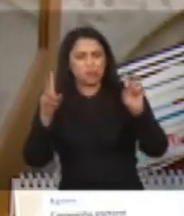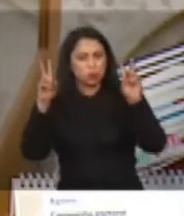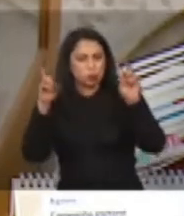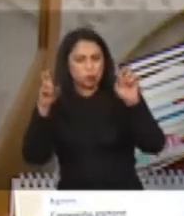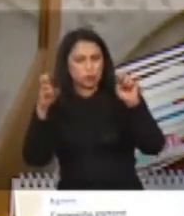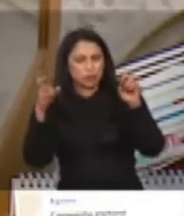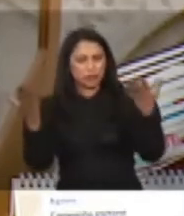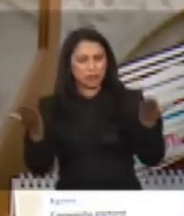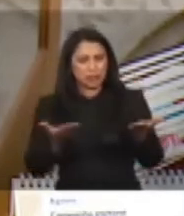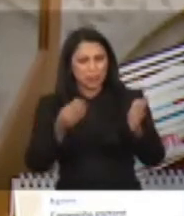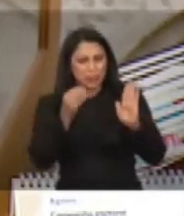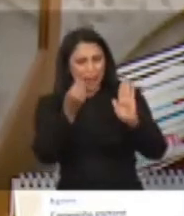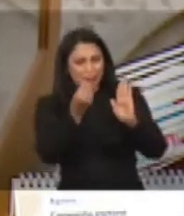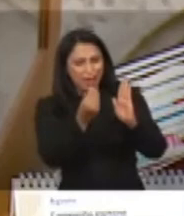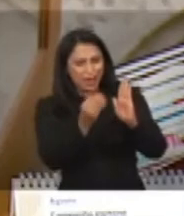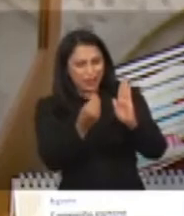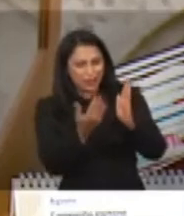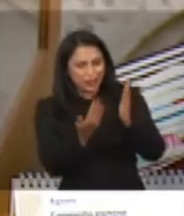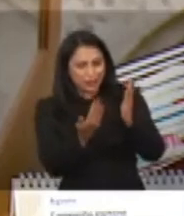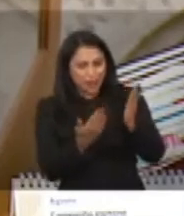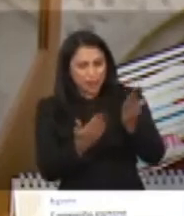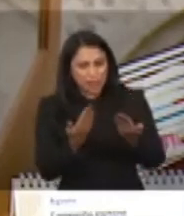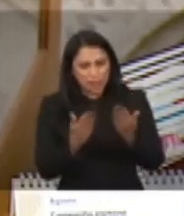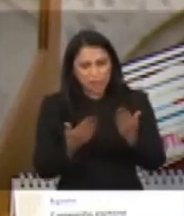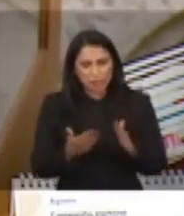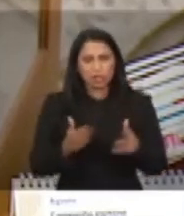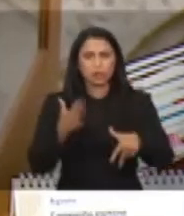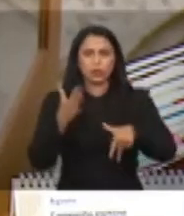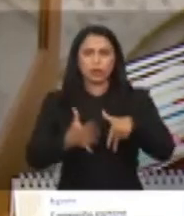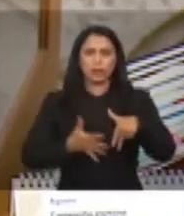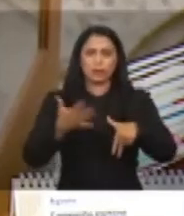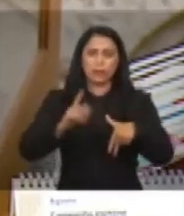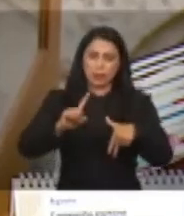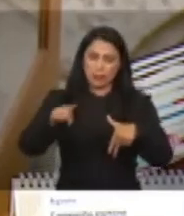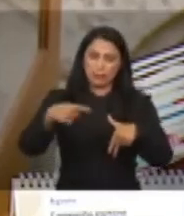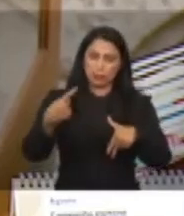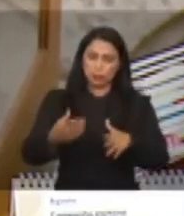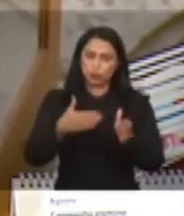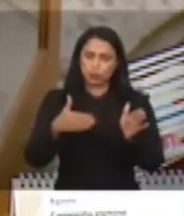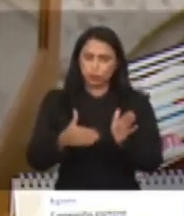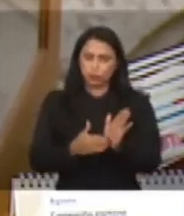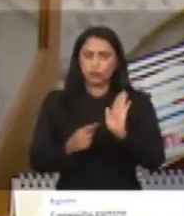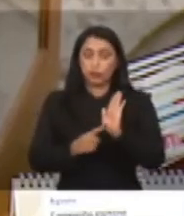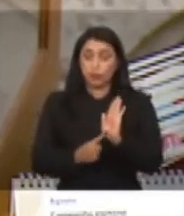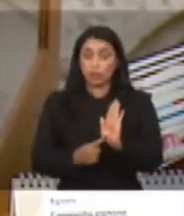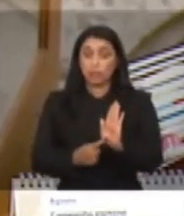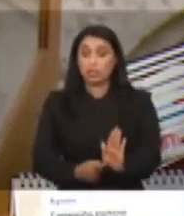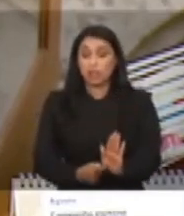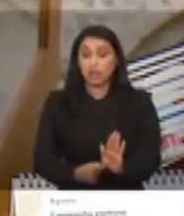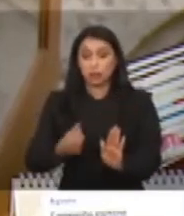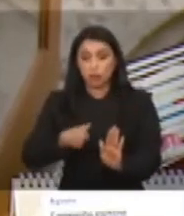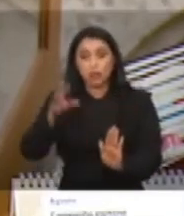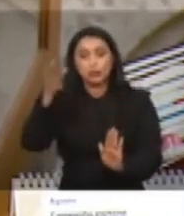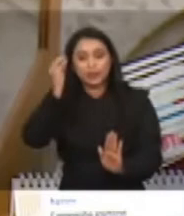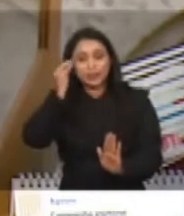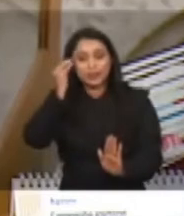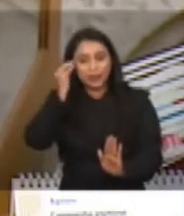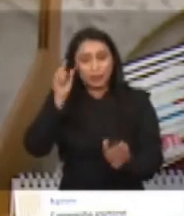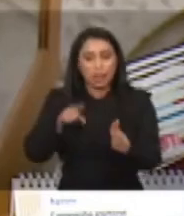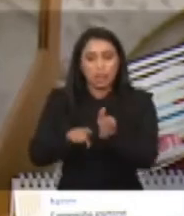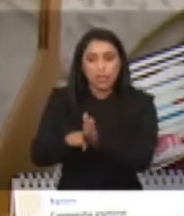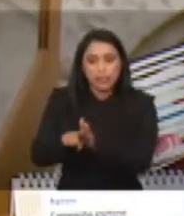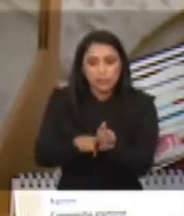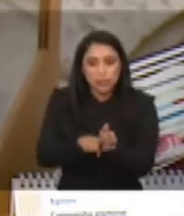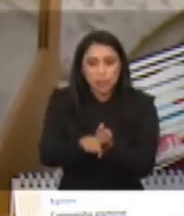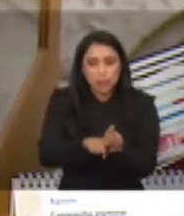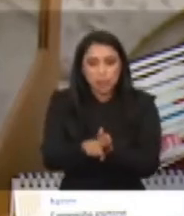em julgamento, a partir das sustentações orais dos memoriais apresentados, entendo que, no tocante à